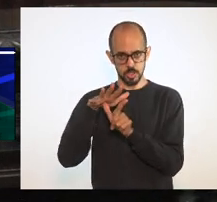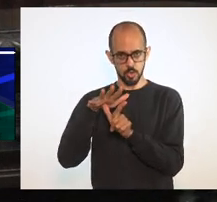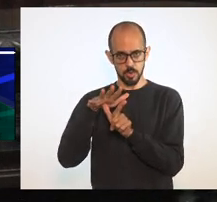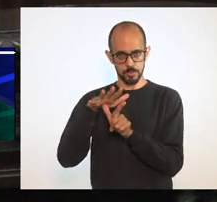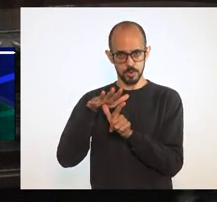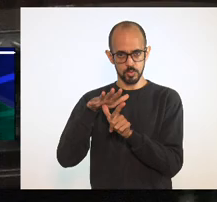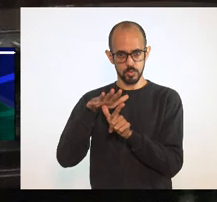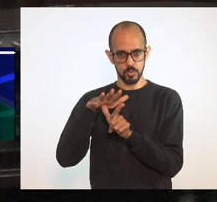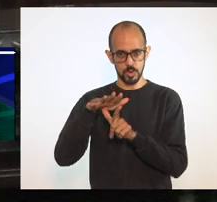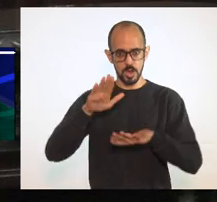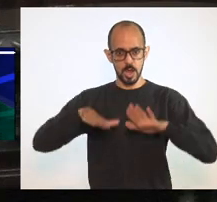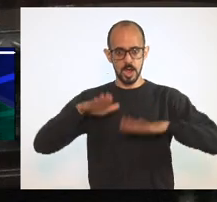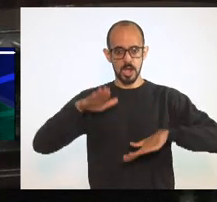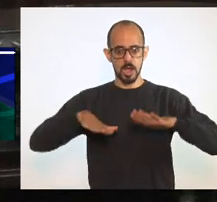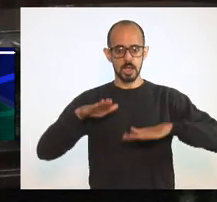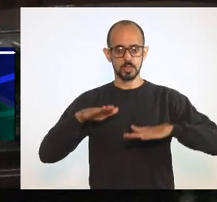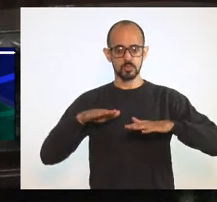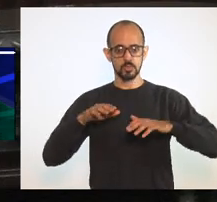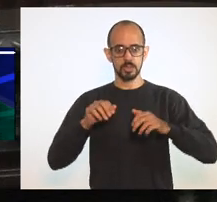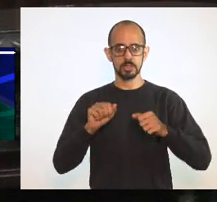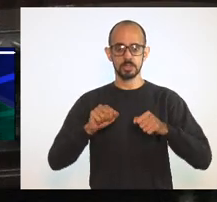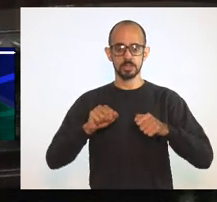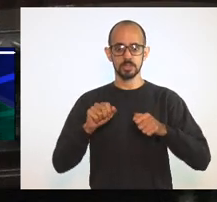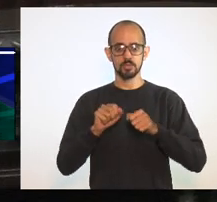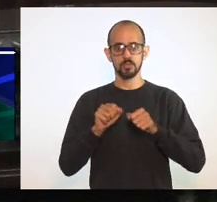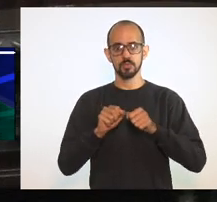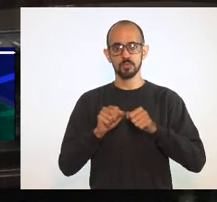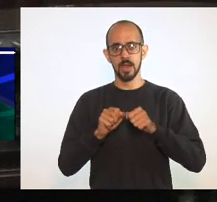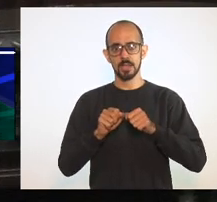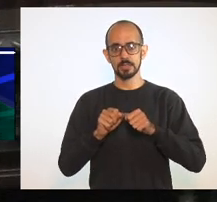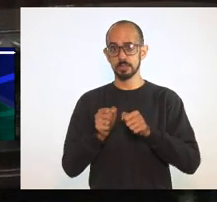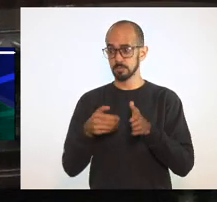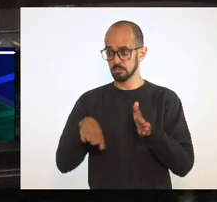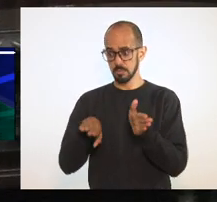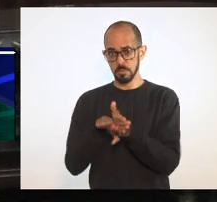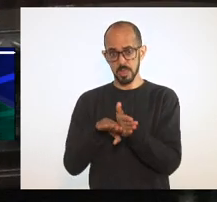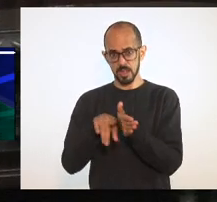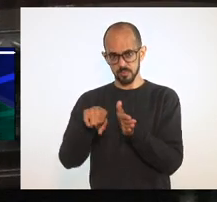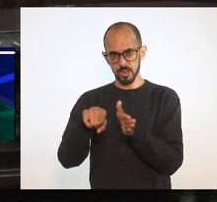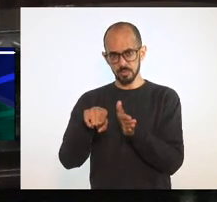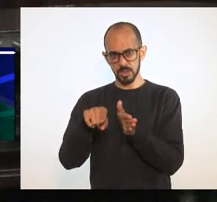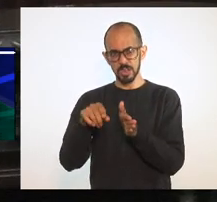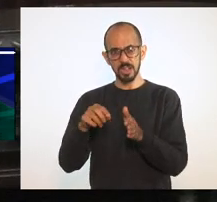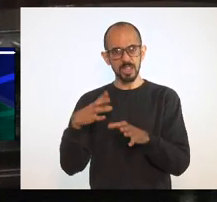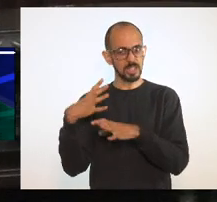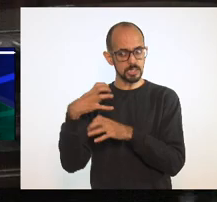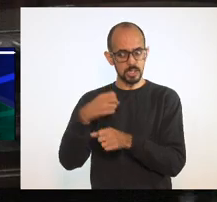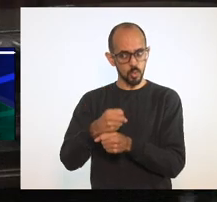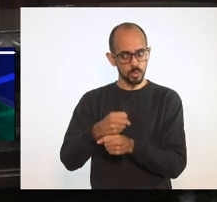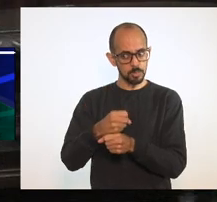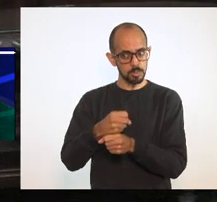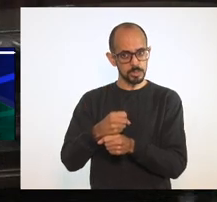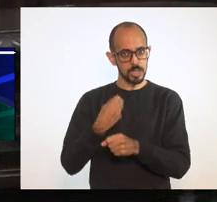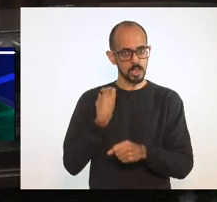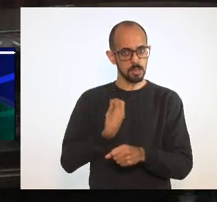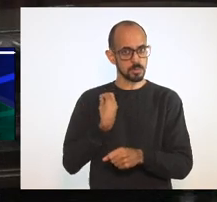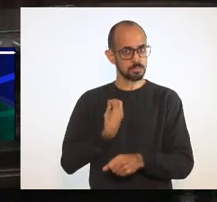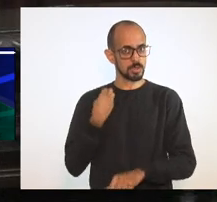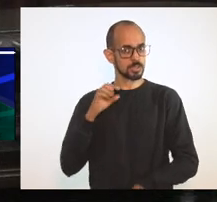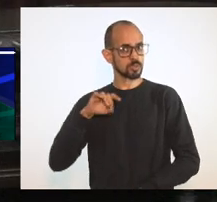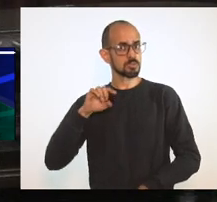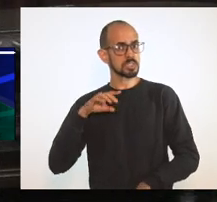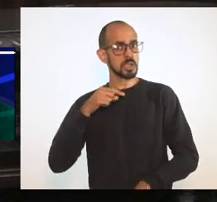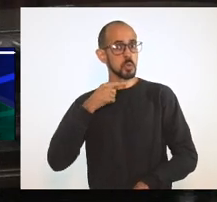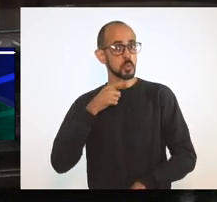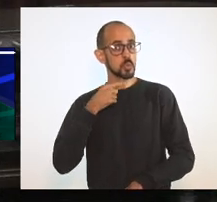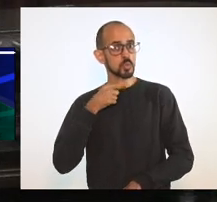vezes faz o transporte para 4, 5, 10 plataformas, será que ele está sendo contabilizado na participação especial